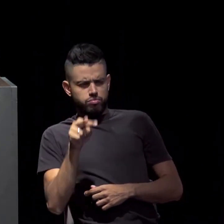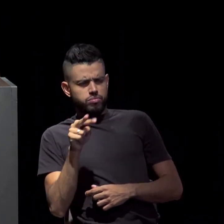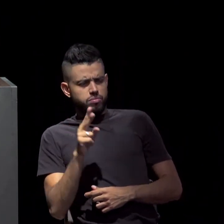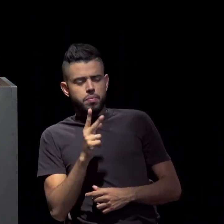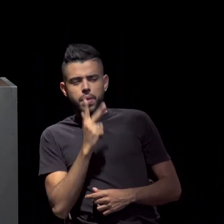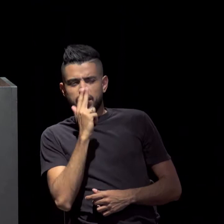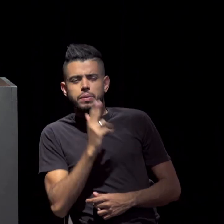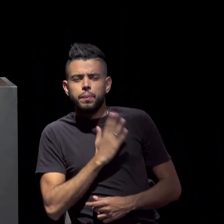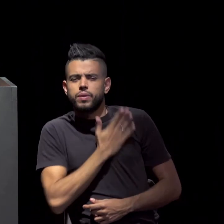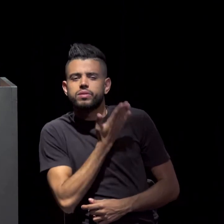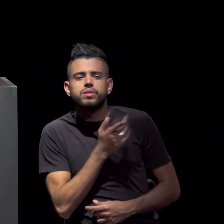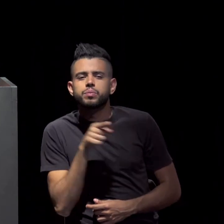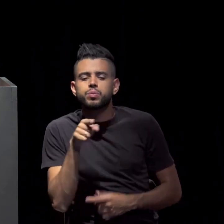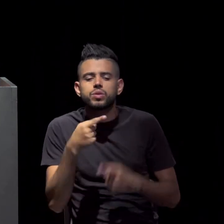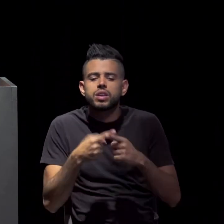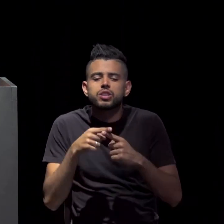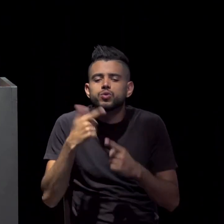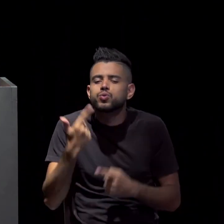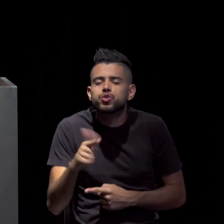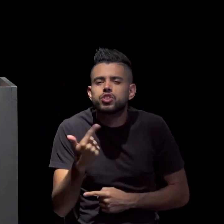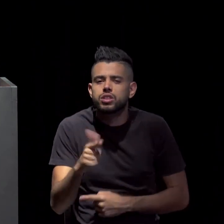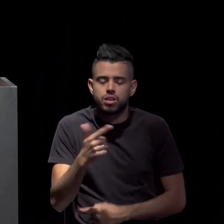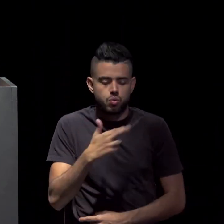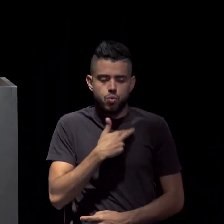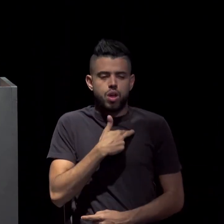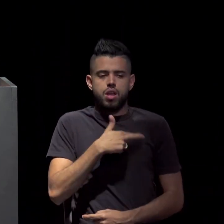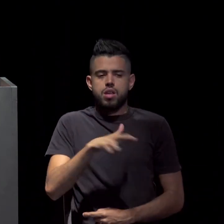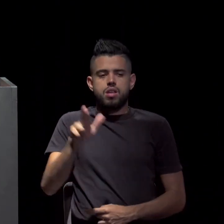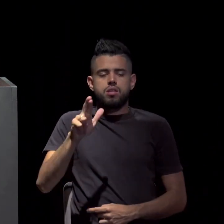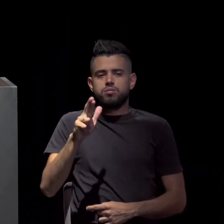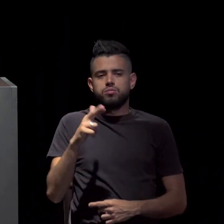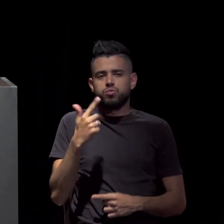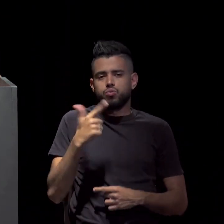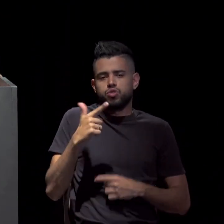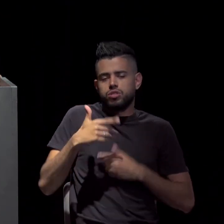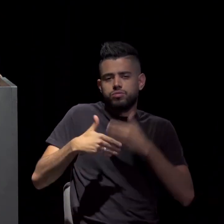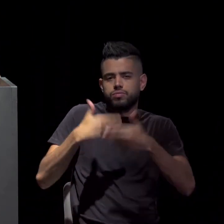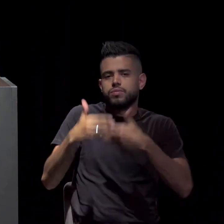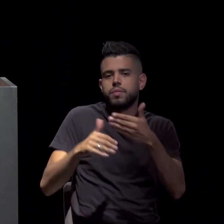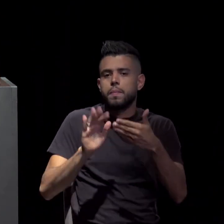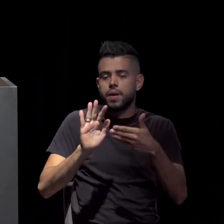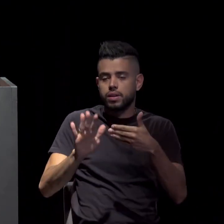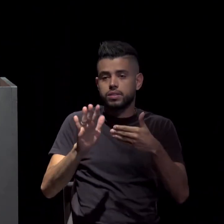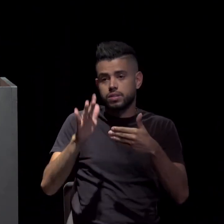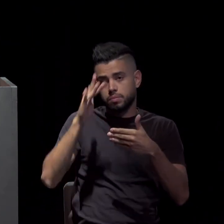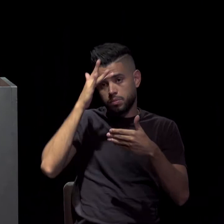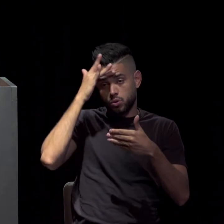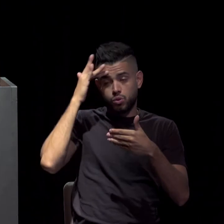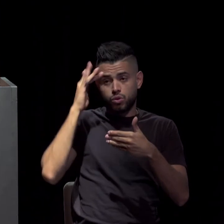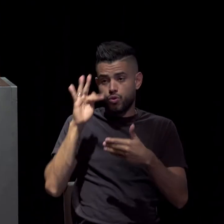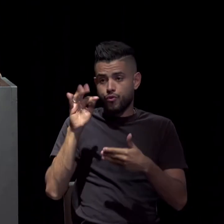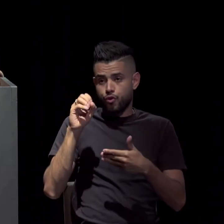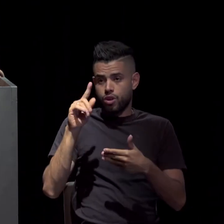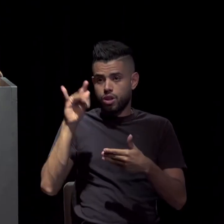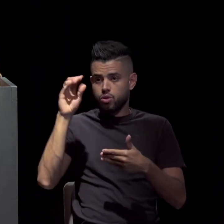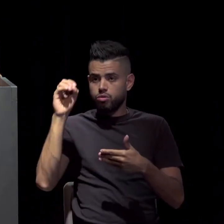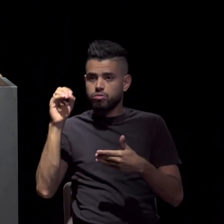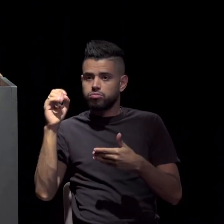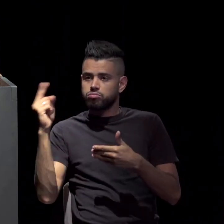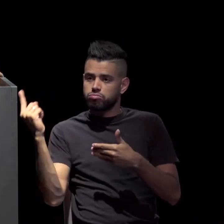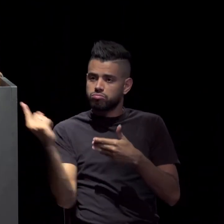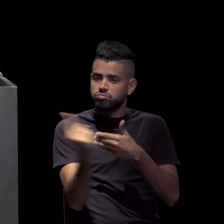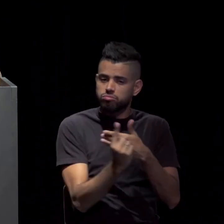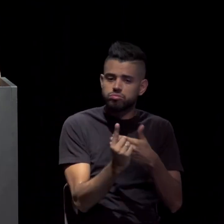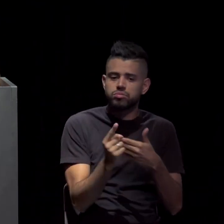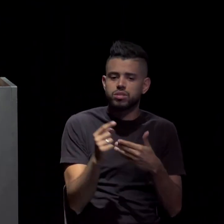uma experiência ritualística significativa, mas, ao contrário, um folguedo passageiro que era vivenciado pelos devotos entre uma e